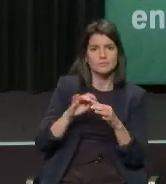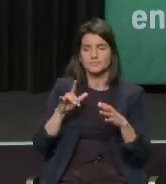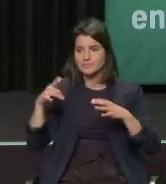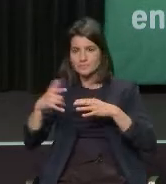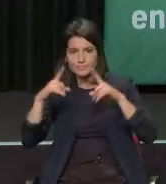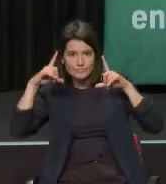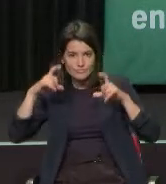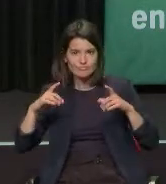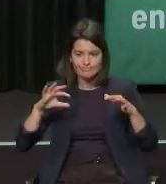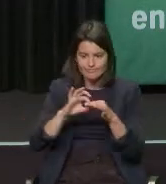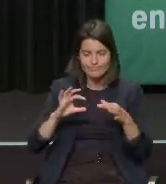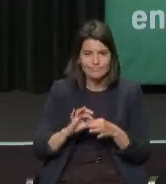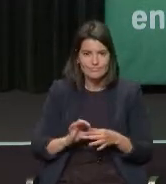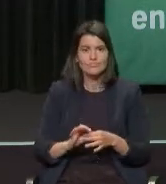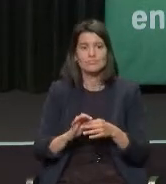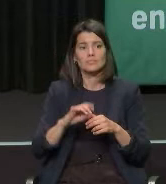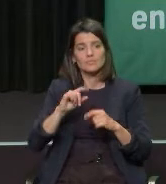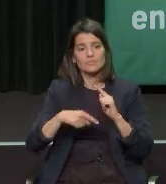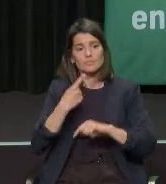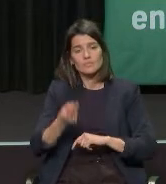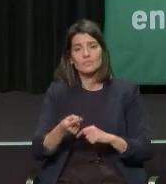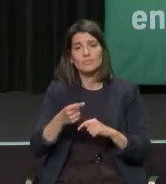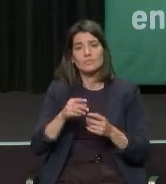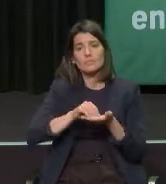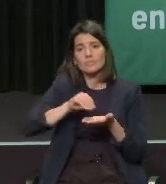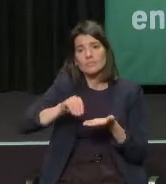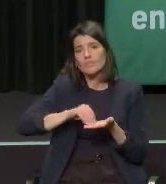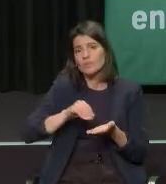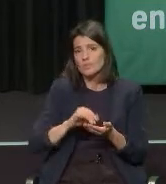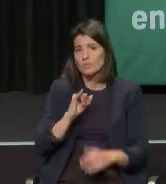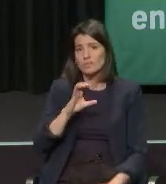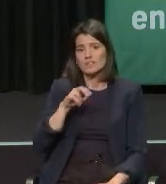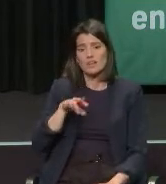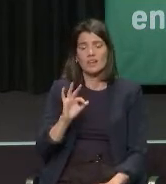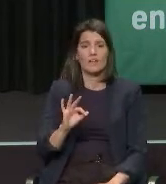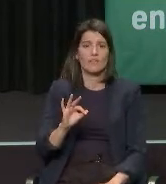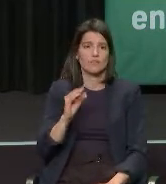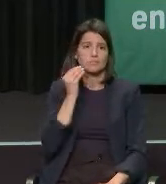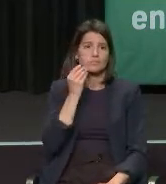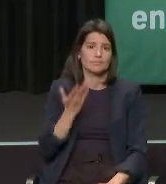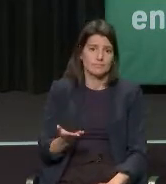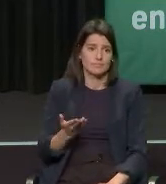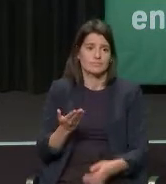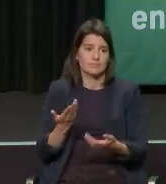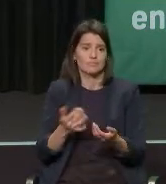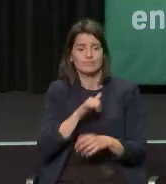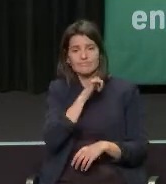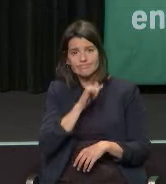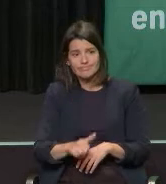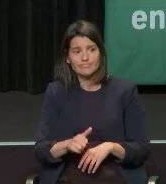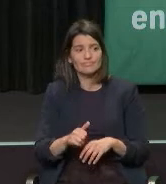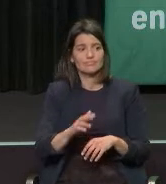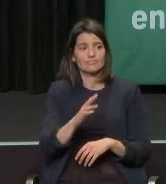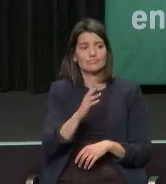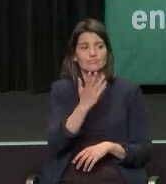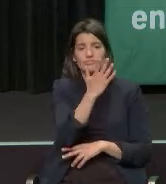satélite. E integrar também aqui os processos administrativos do próprio ICNF. O ICNF tem uma série de as autorizações de cortes,